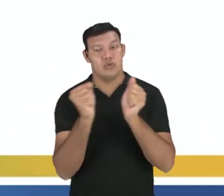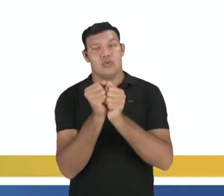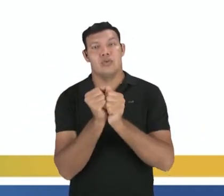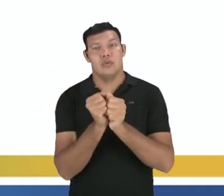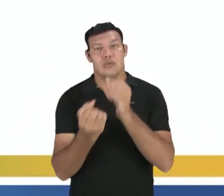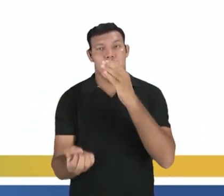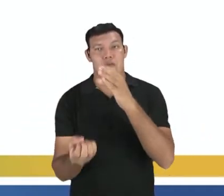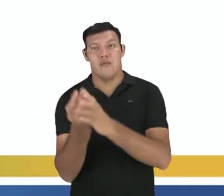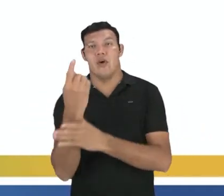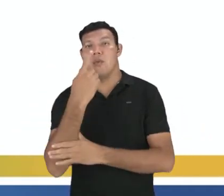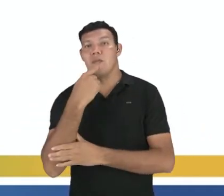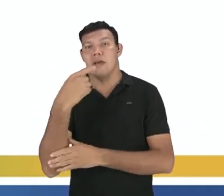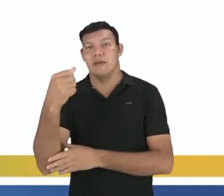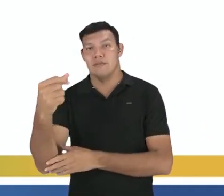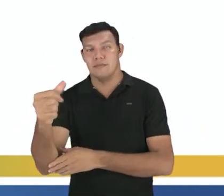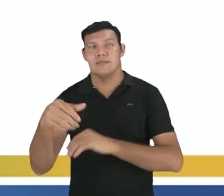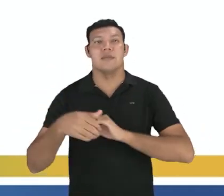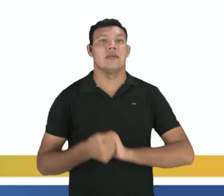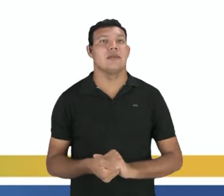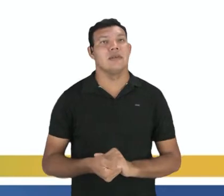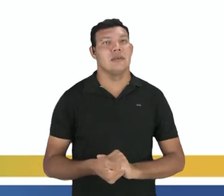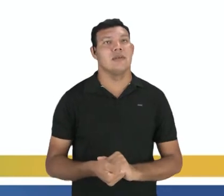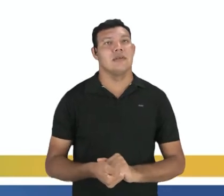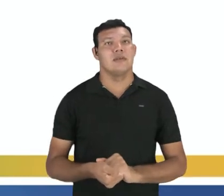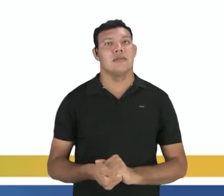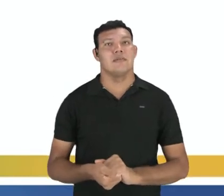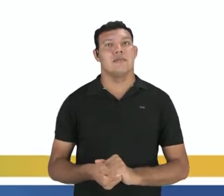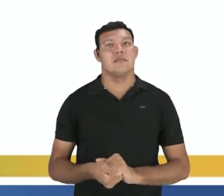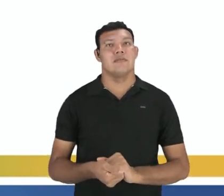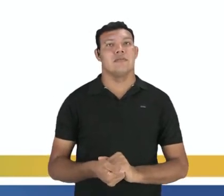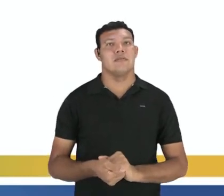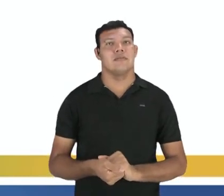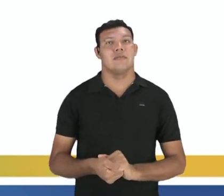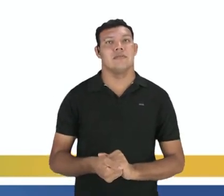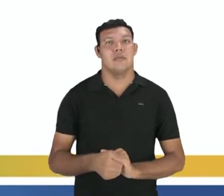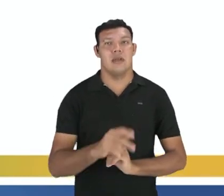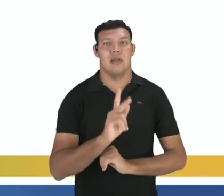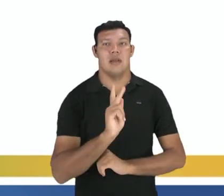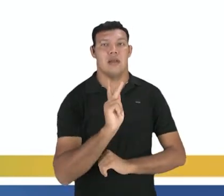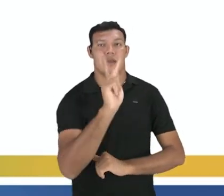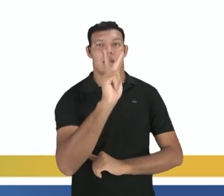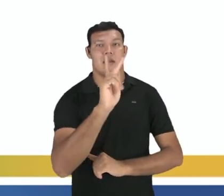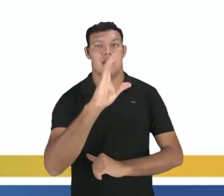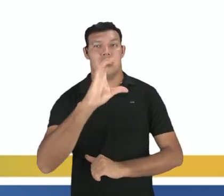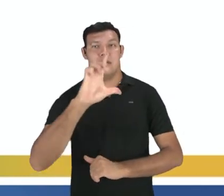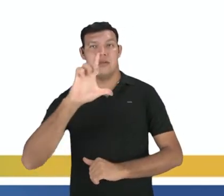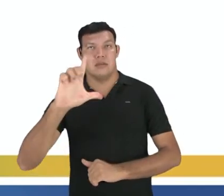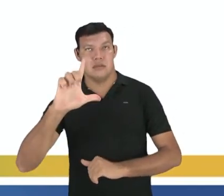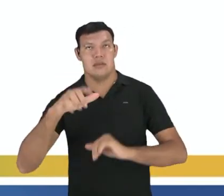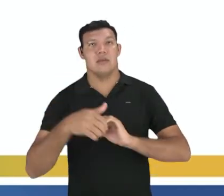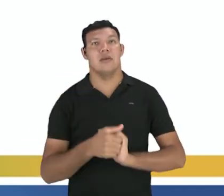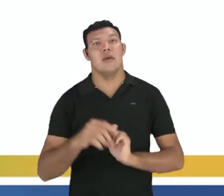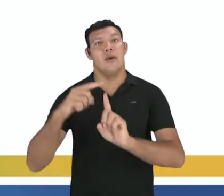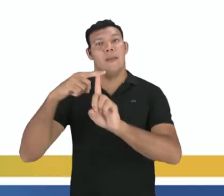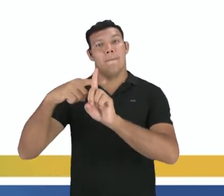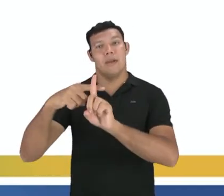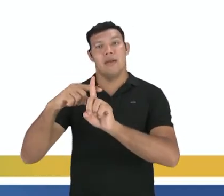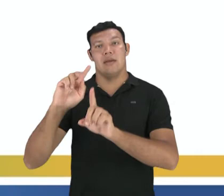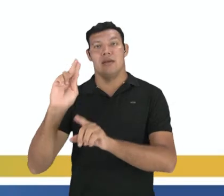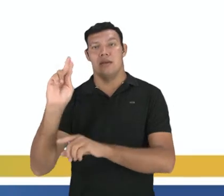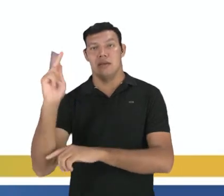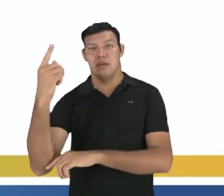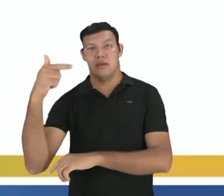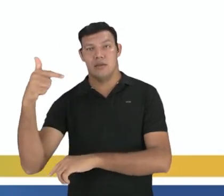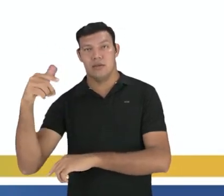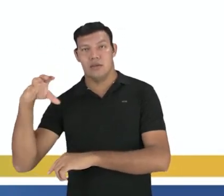aqui KCl. Então, nós temos aqui o K, vai ser o íon positivo, o Cl, o íon negativo. Então, a gente tem aqui a fórmula